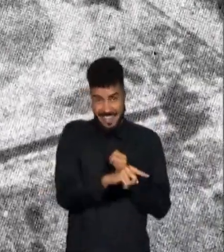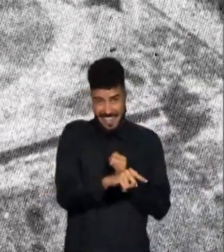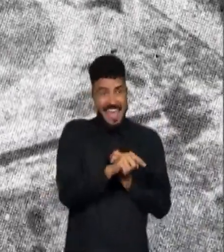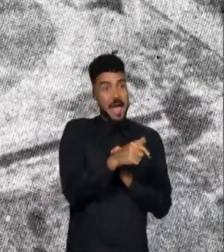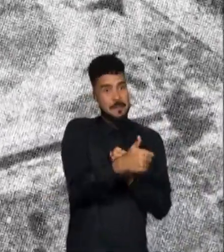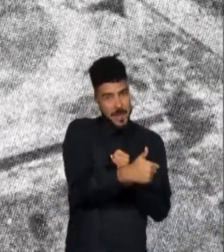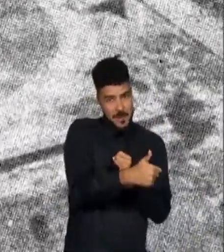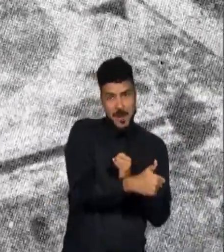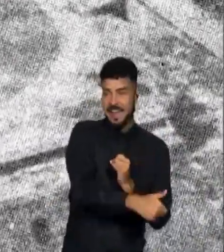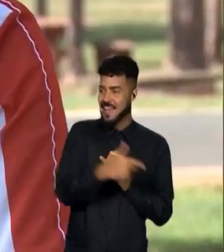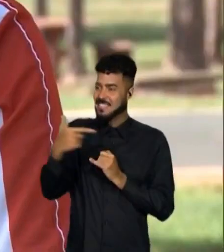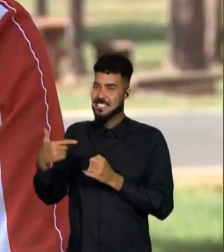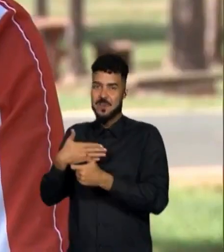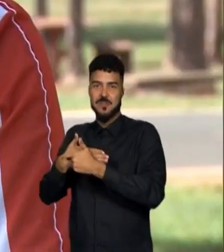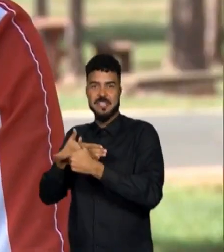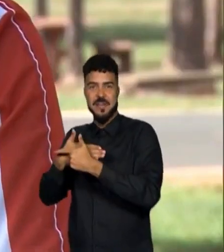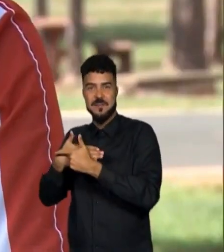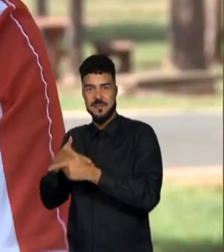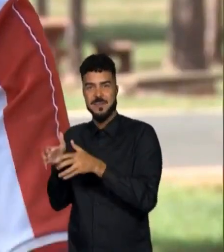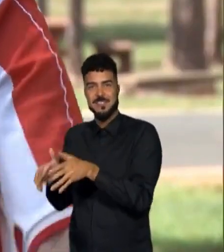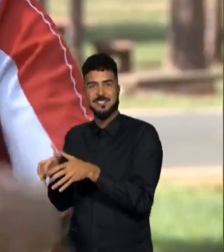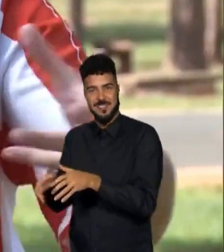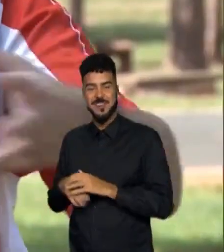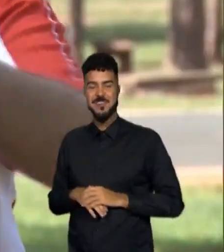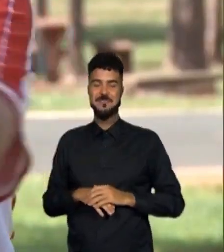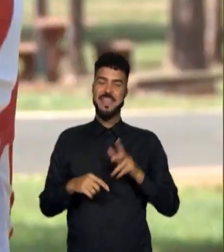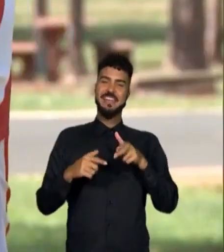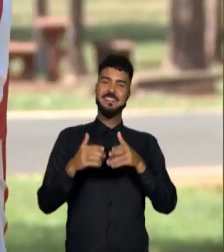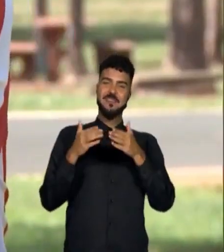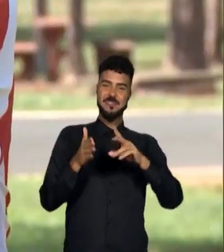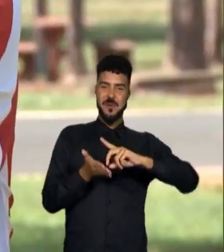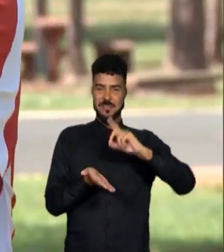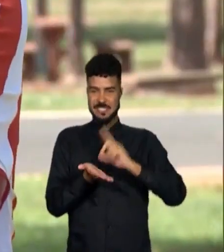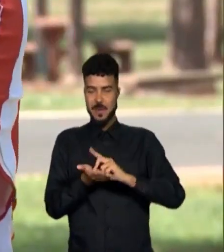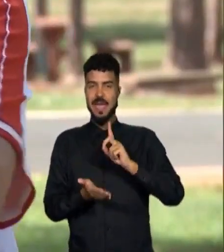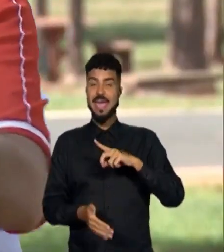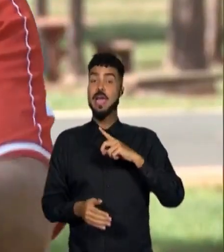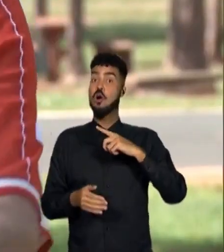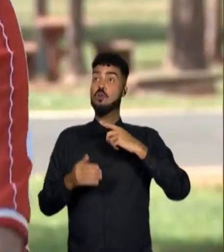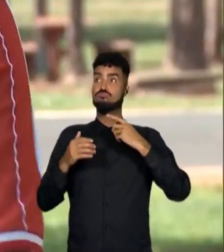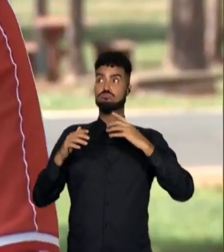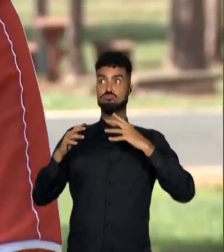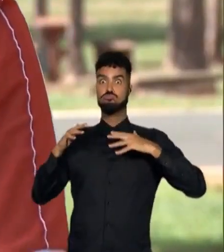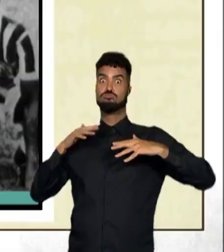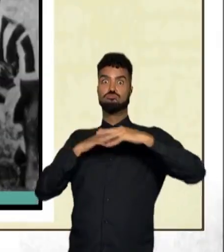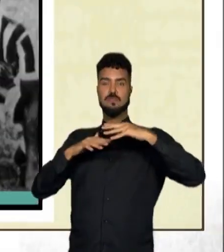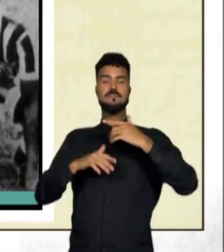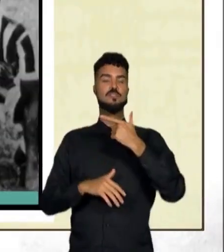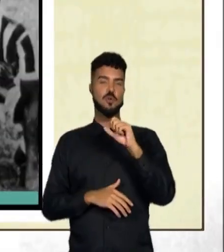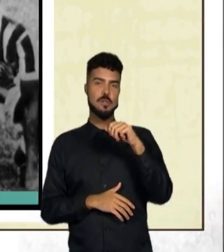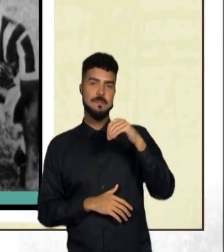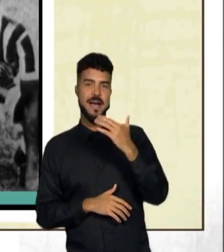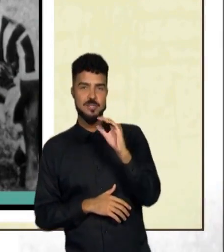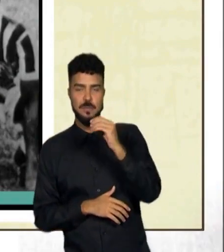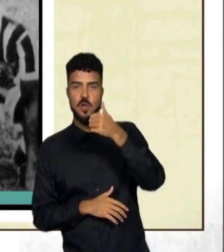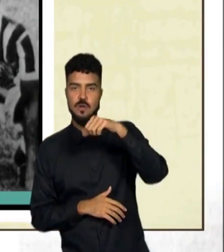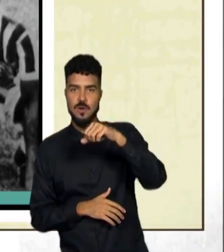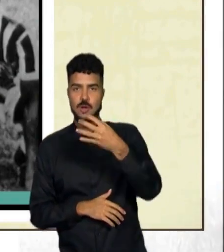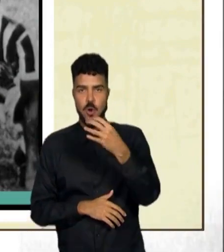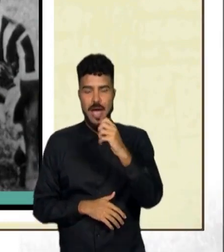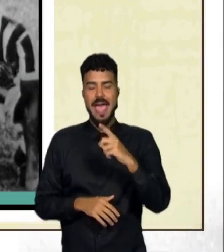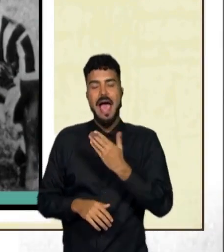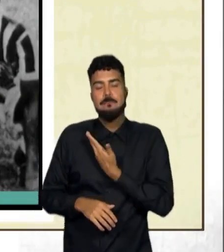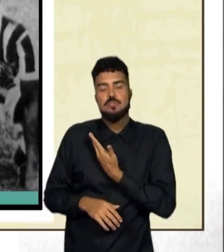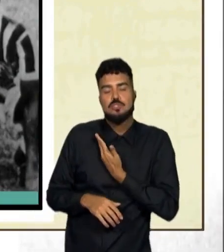tempo da partida de veteranos. Mas a inauguração, então, oficial, depois é 28 de março de 48. Aí tem um amistoso entre Bangu e